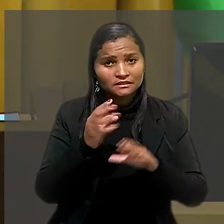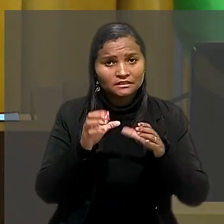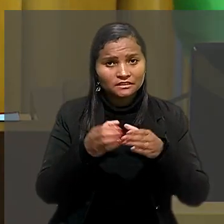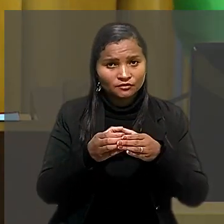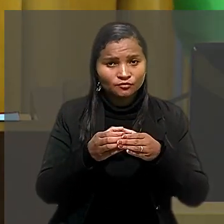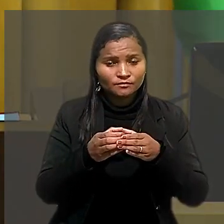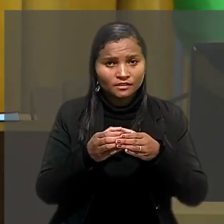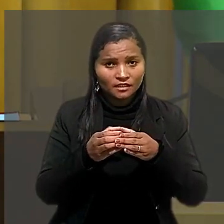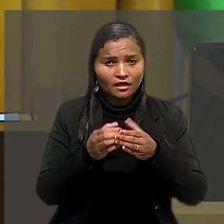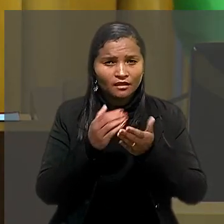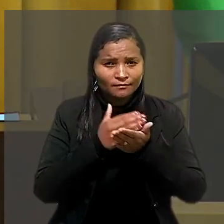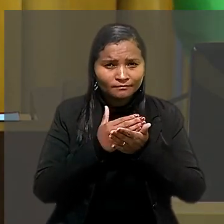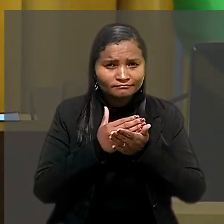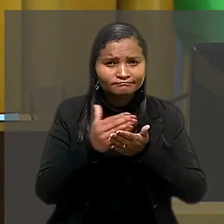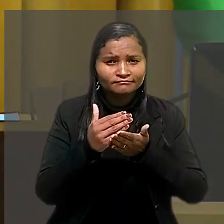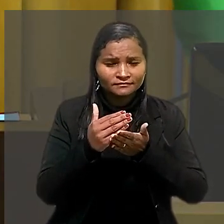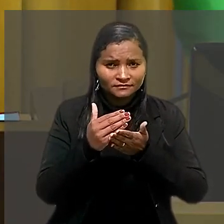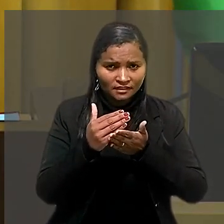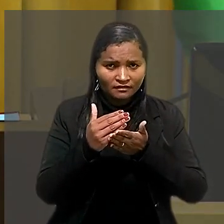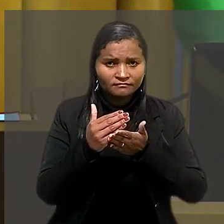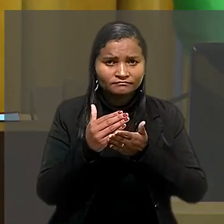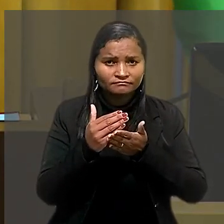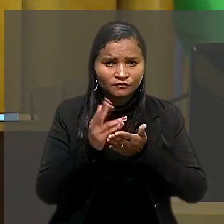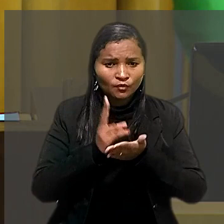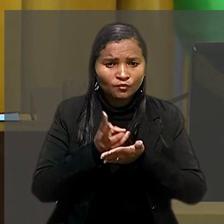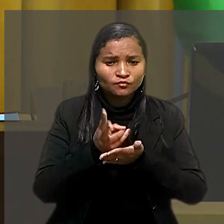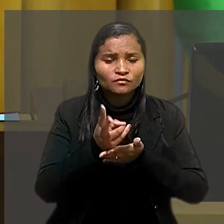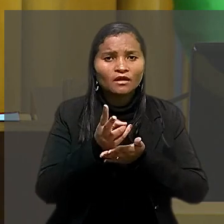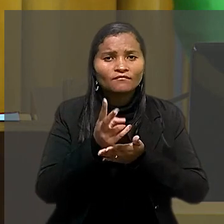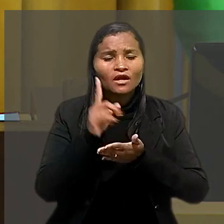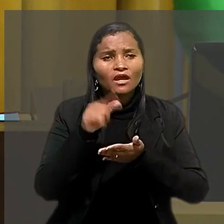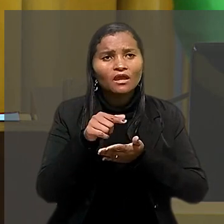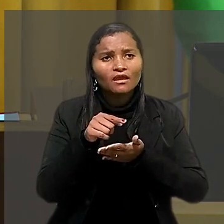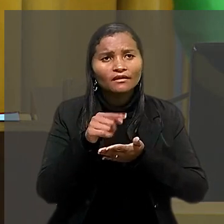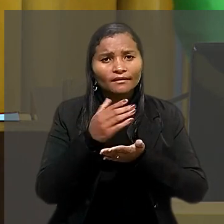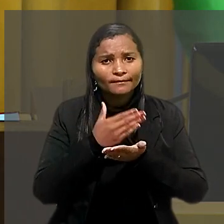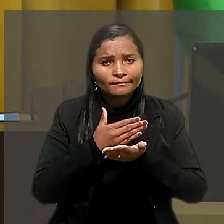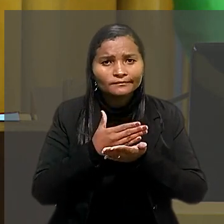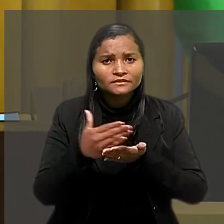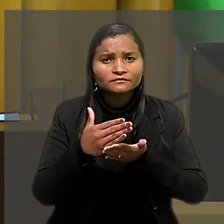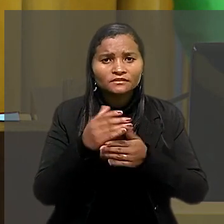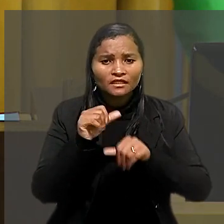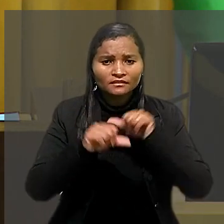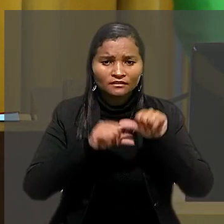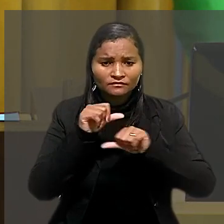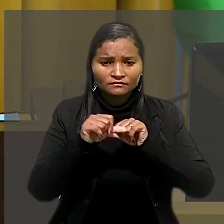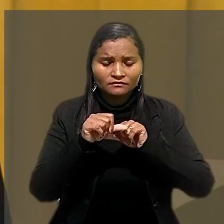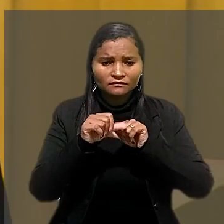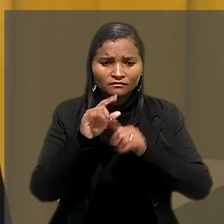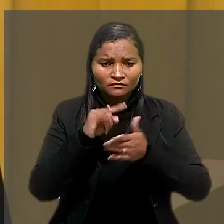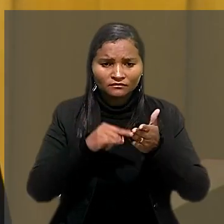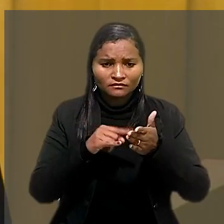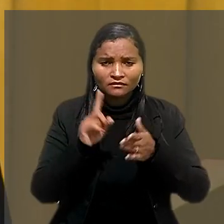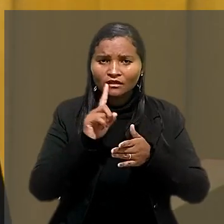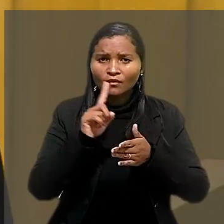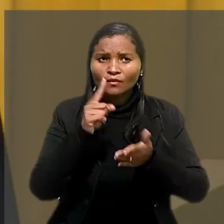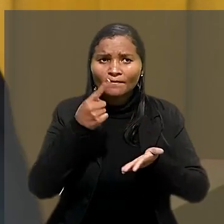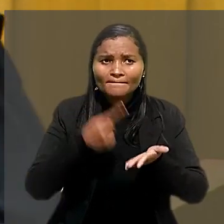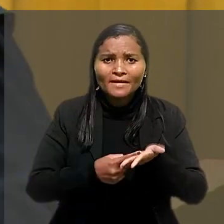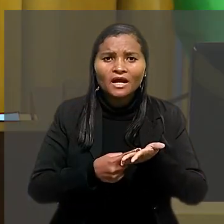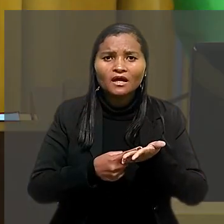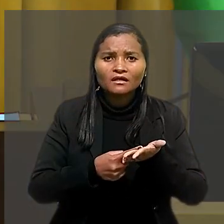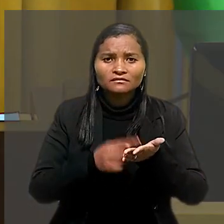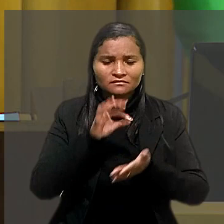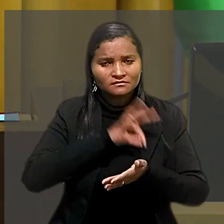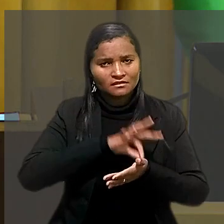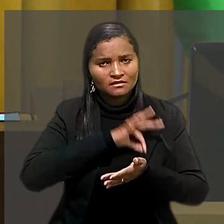3ª turma, o princípio que vigorava era o princípio da alteração contratual, da